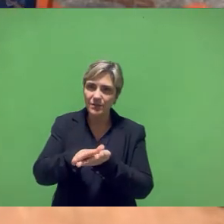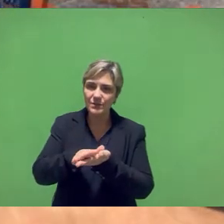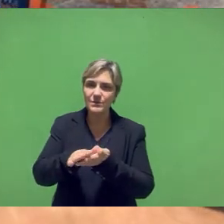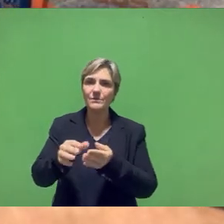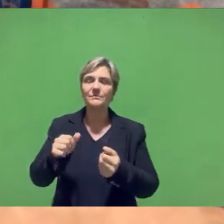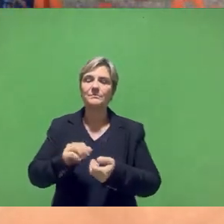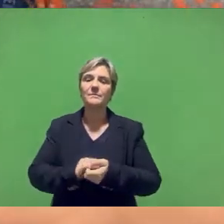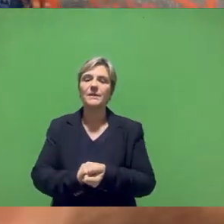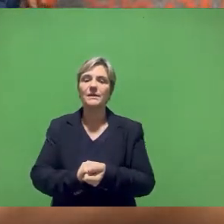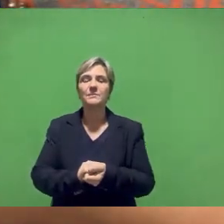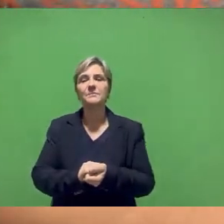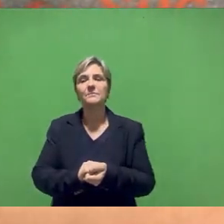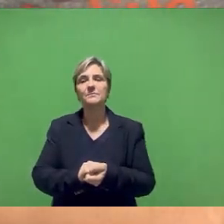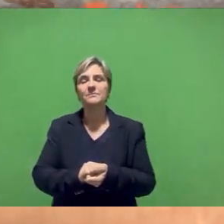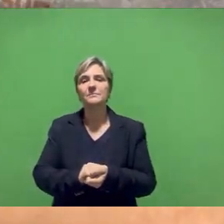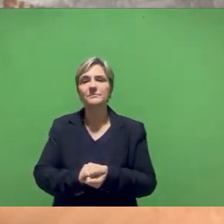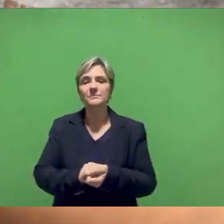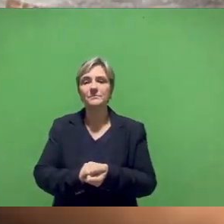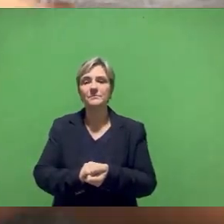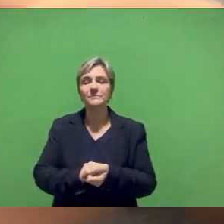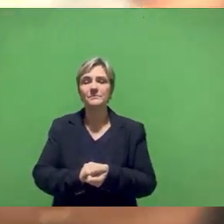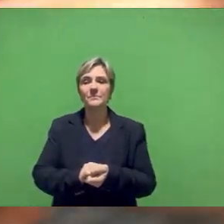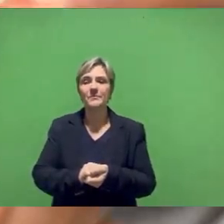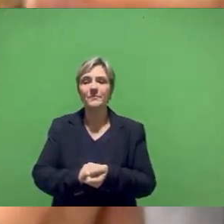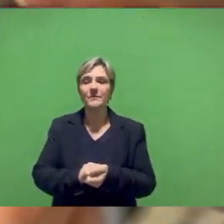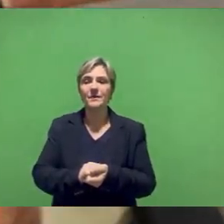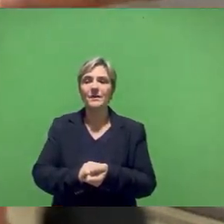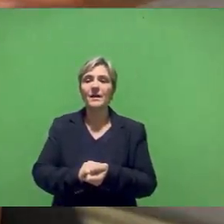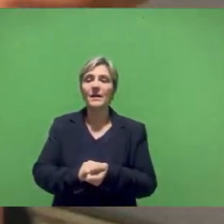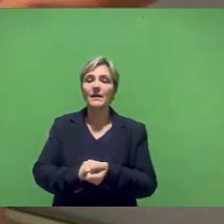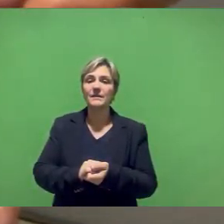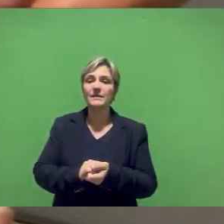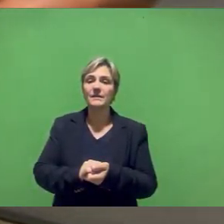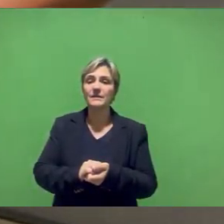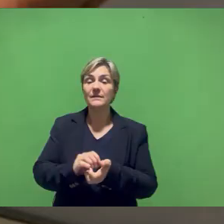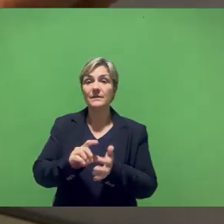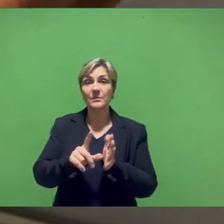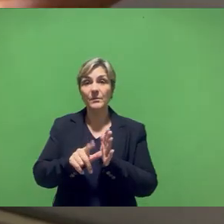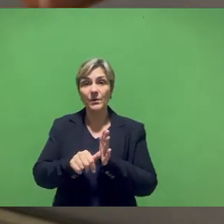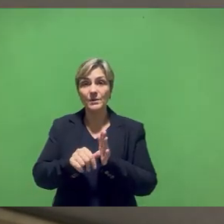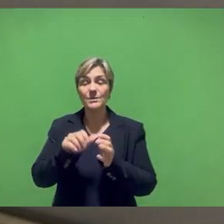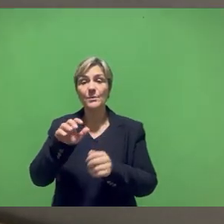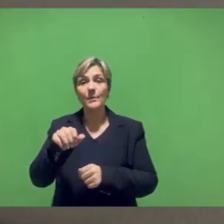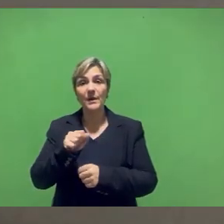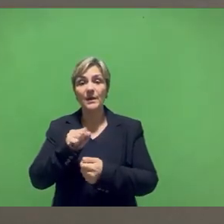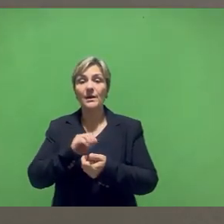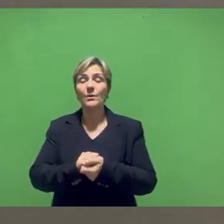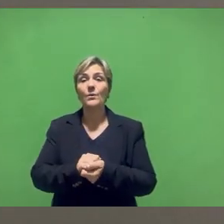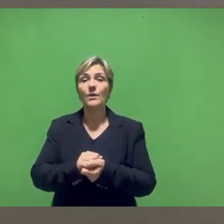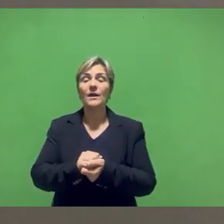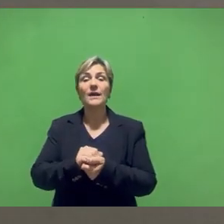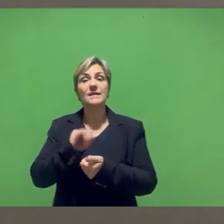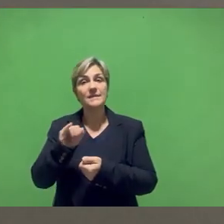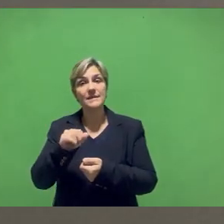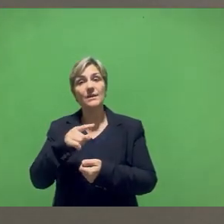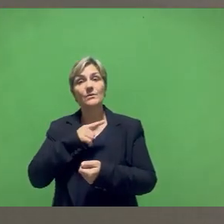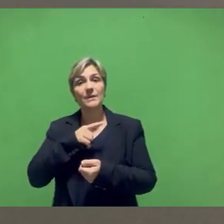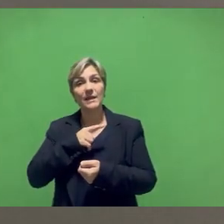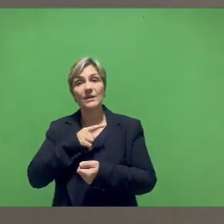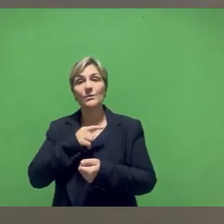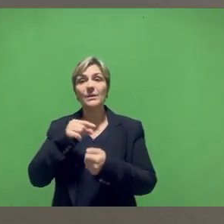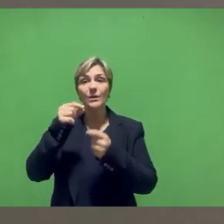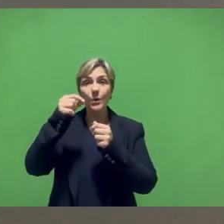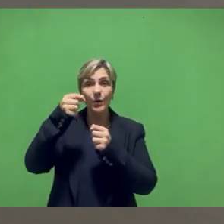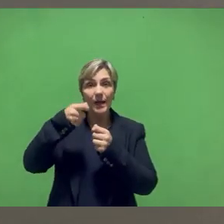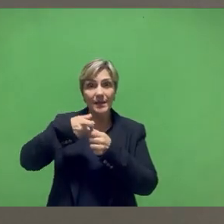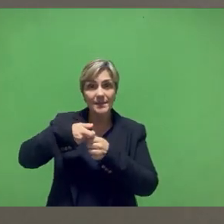essa suspensão, para não contaminar. Aí, aqui, digamos que eu pegue 10, se eu tenho que